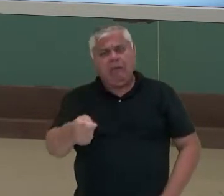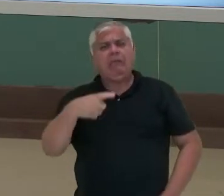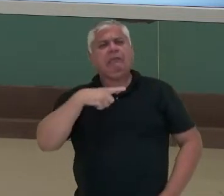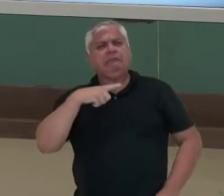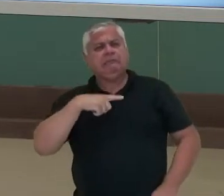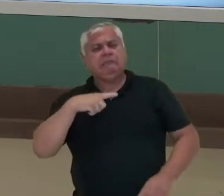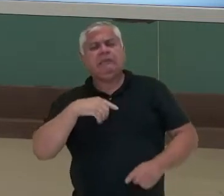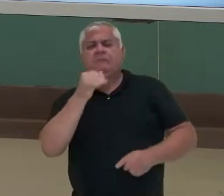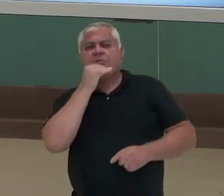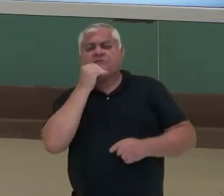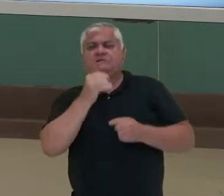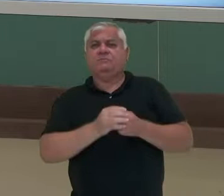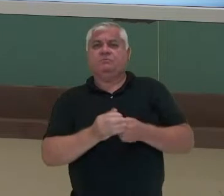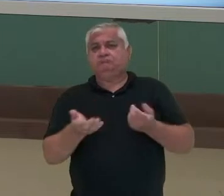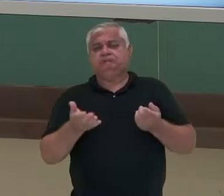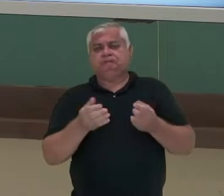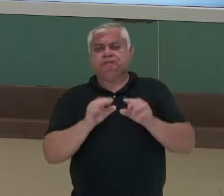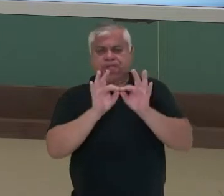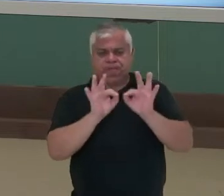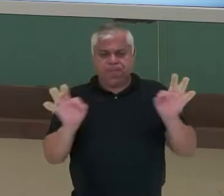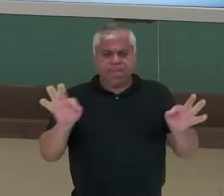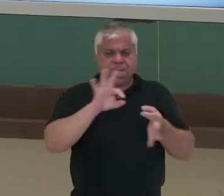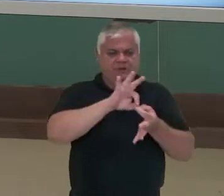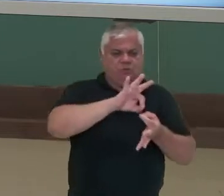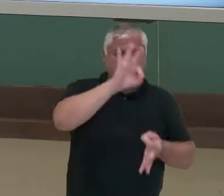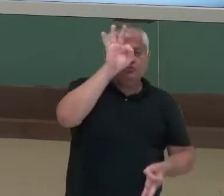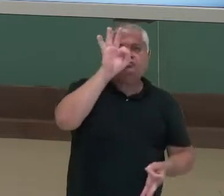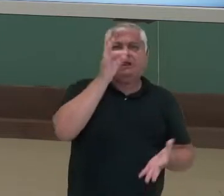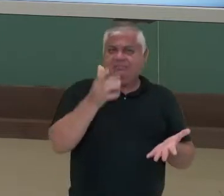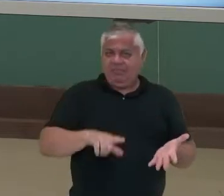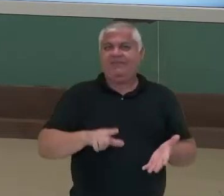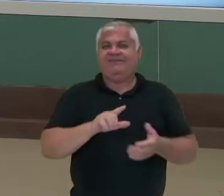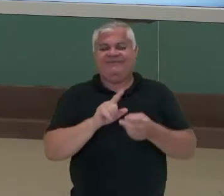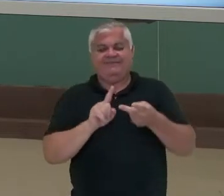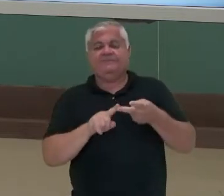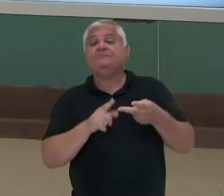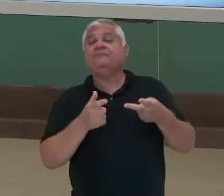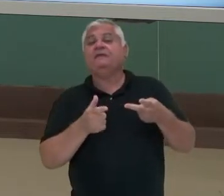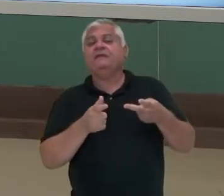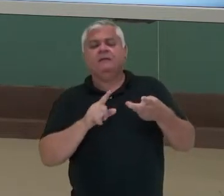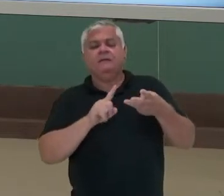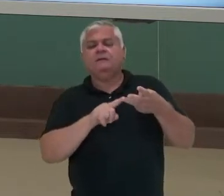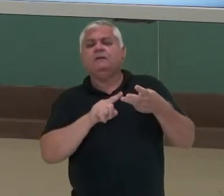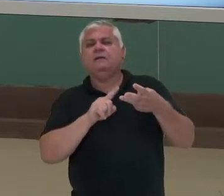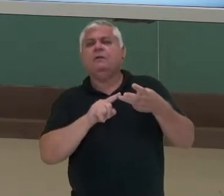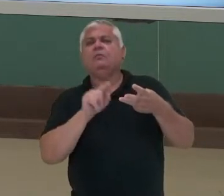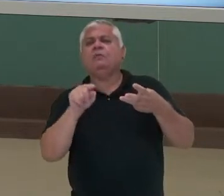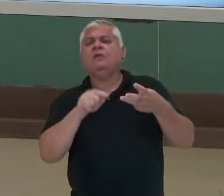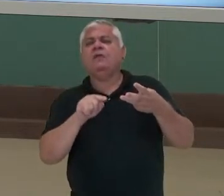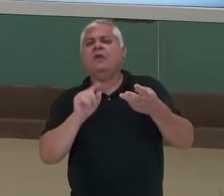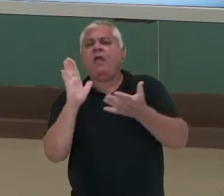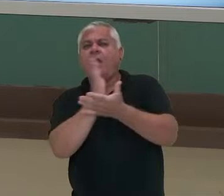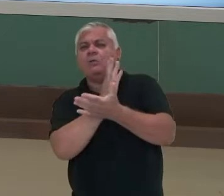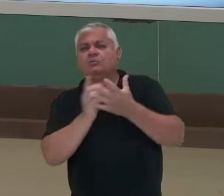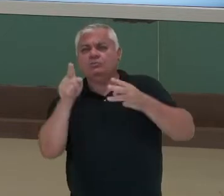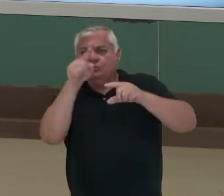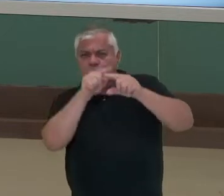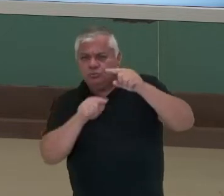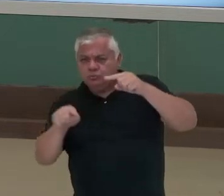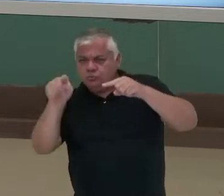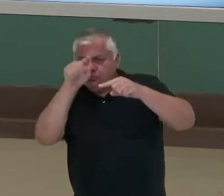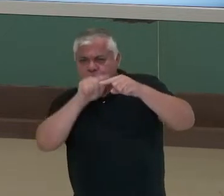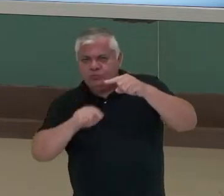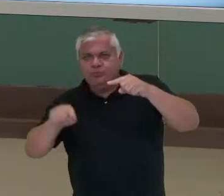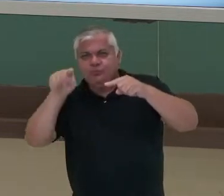duas dimensões, por exemplo, comprimento e largura. E que alguns corpos redondos que